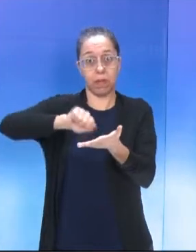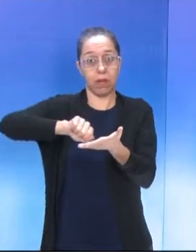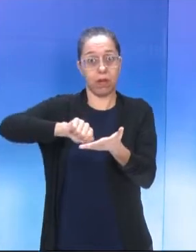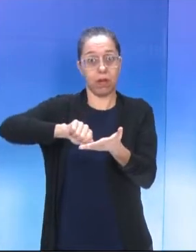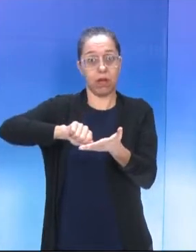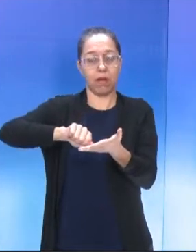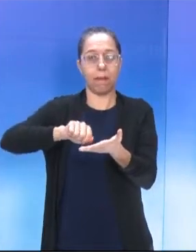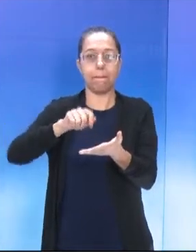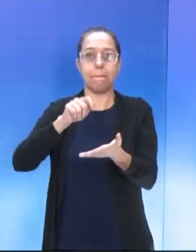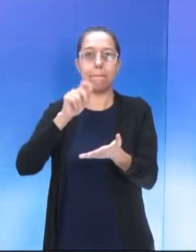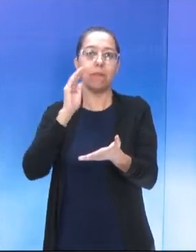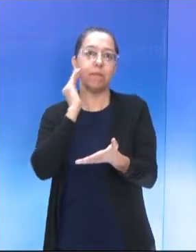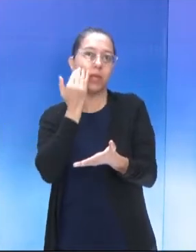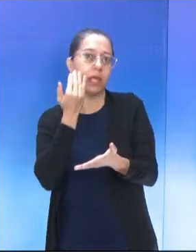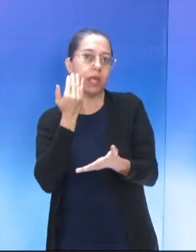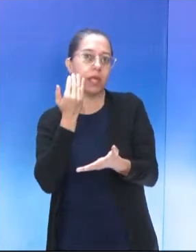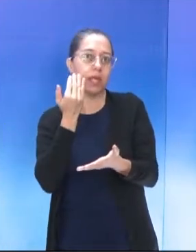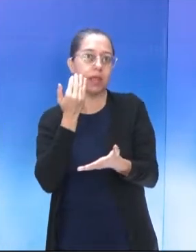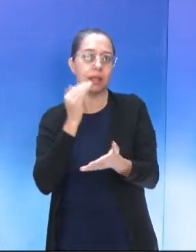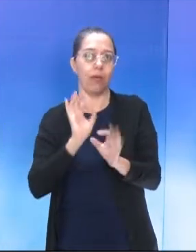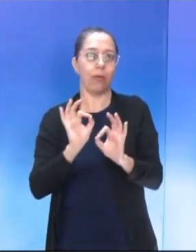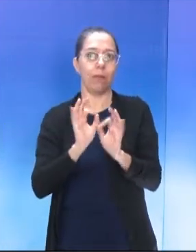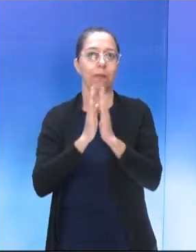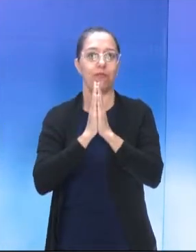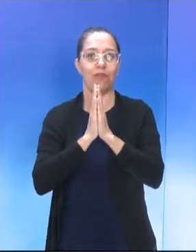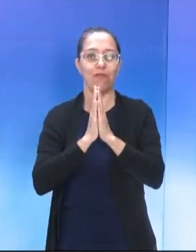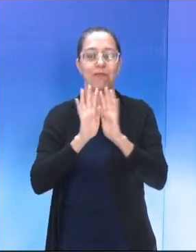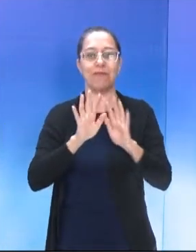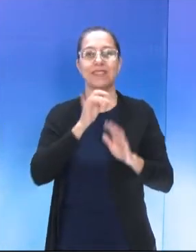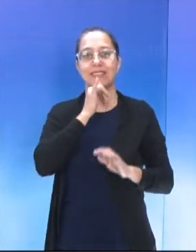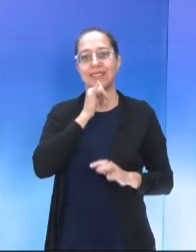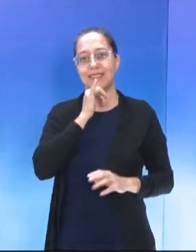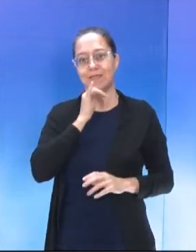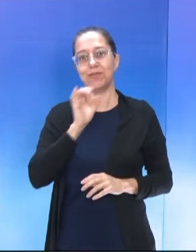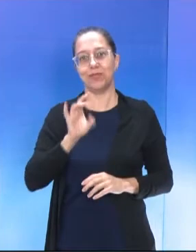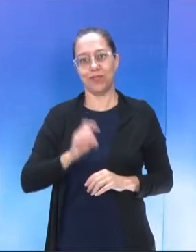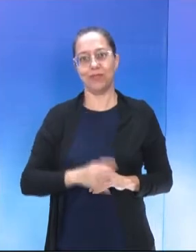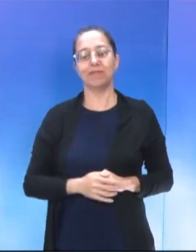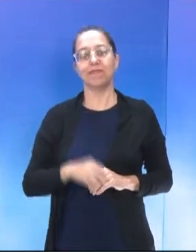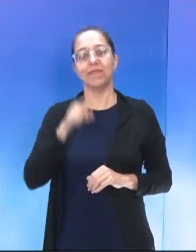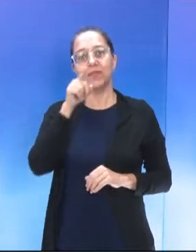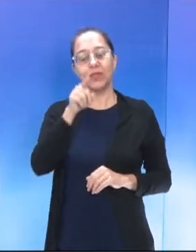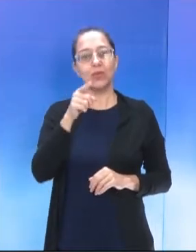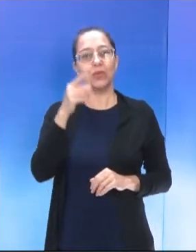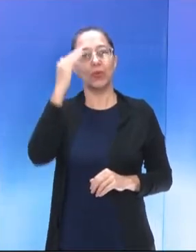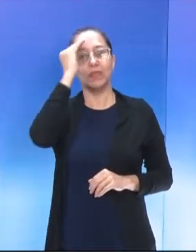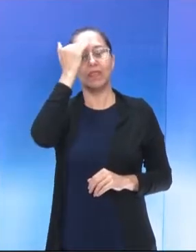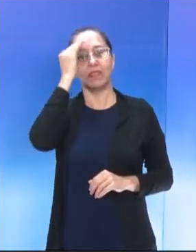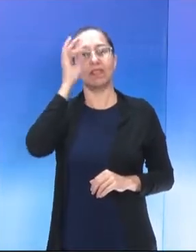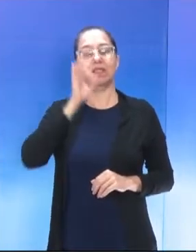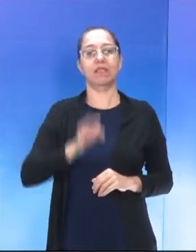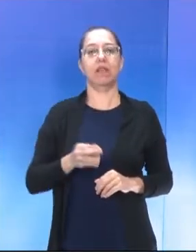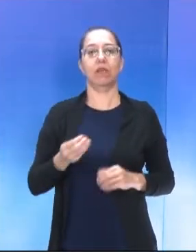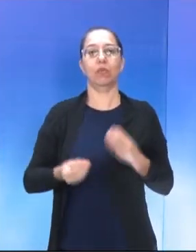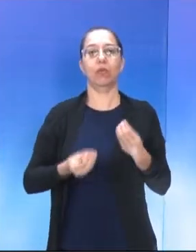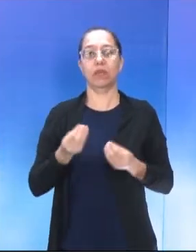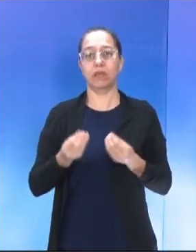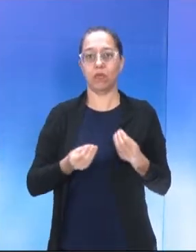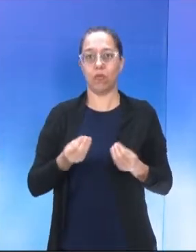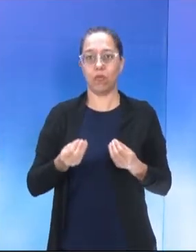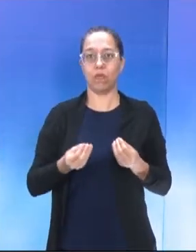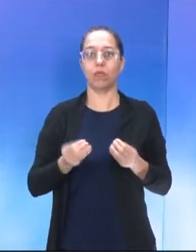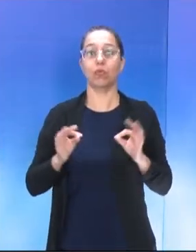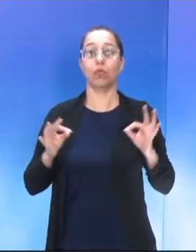parte pink ou a parte, né? Mas eu estou dando um exemplo para que você possa entender que todo o